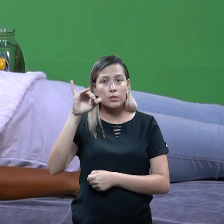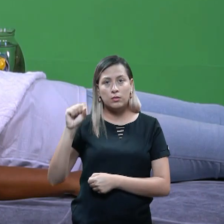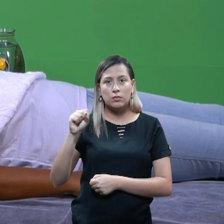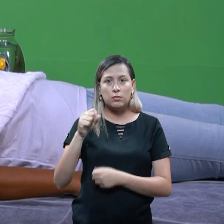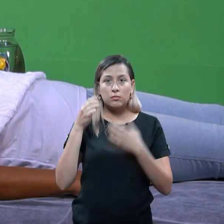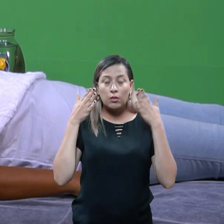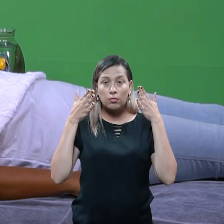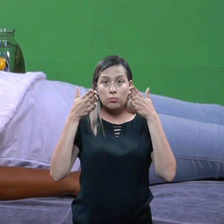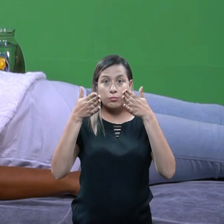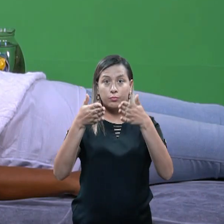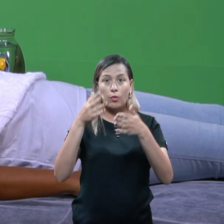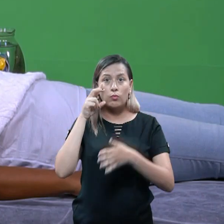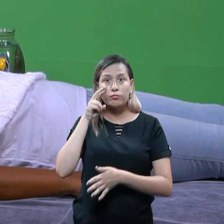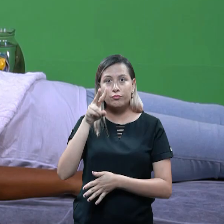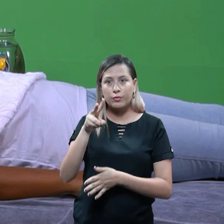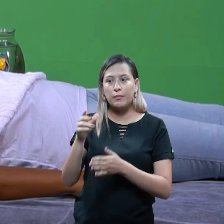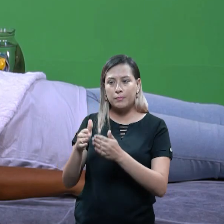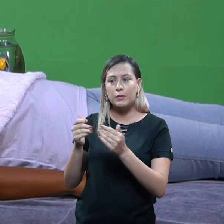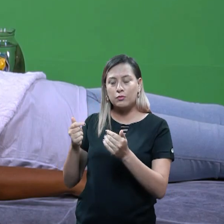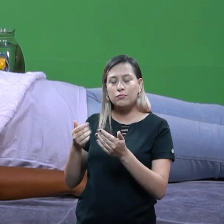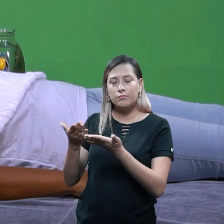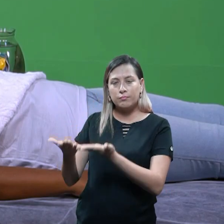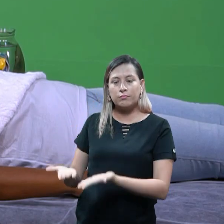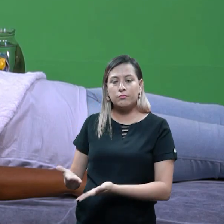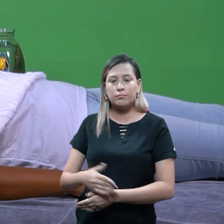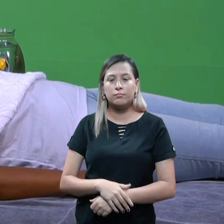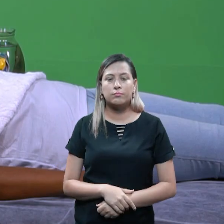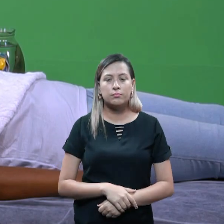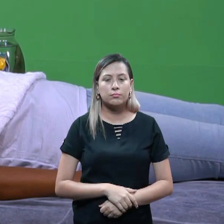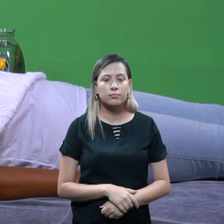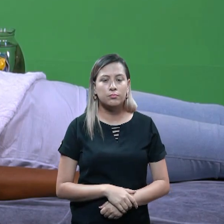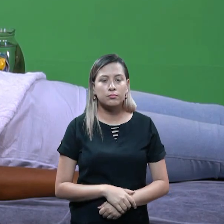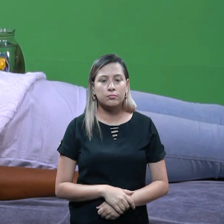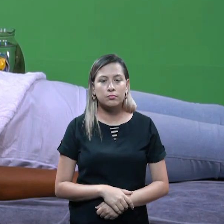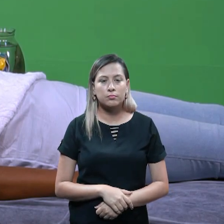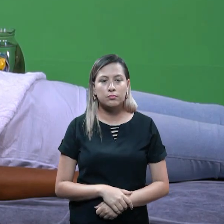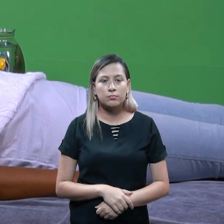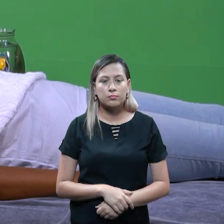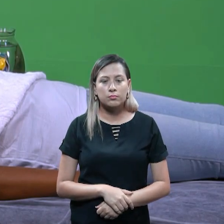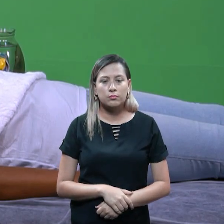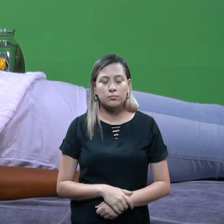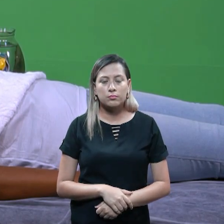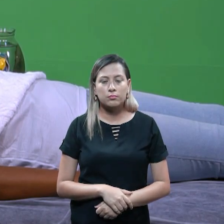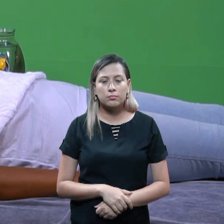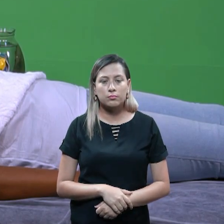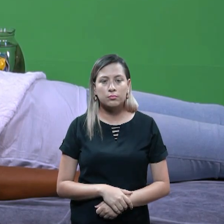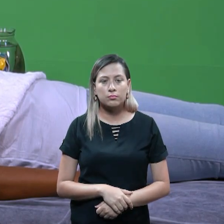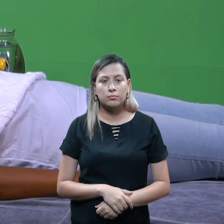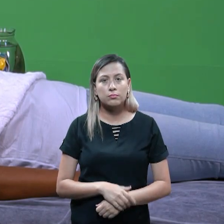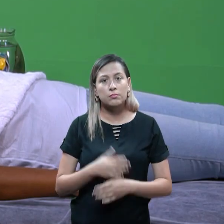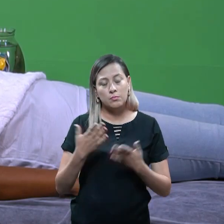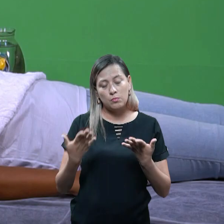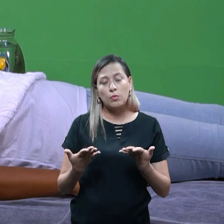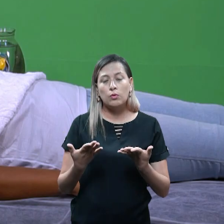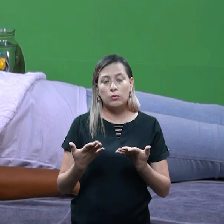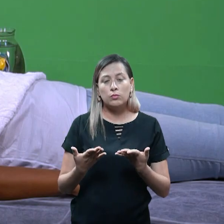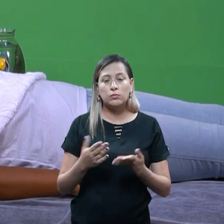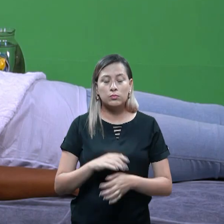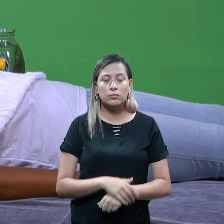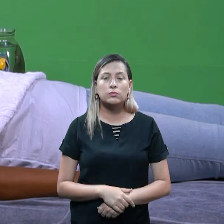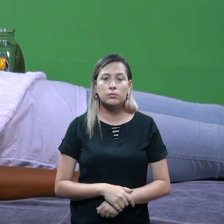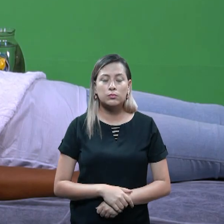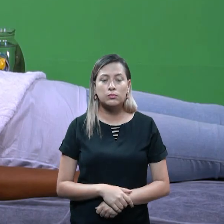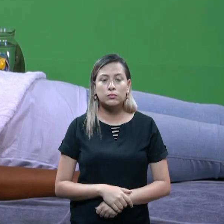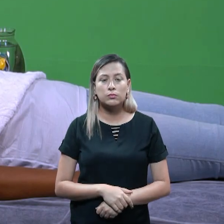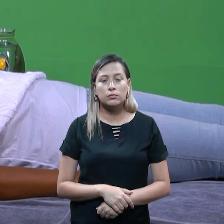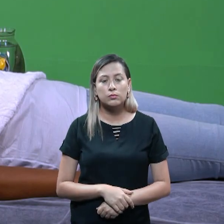centro. Dá para fazer também, ó. Vem aqui do centro dos lábios, certo?